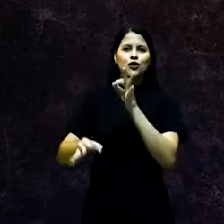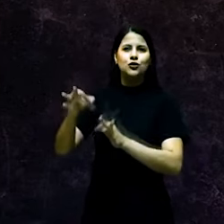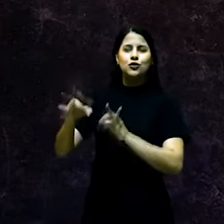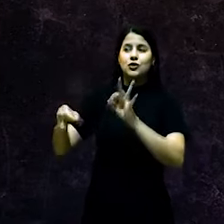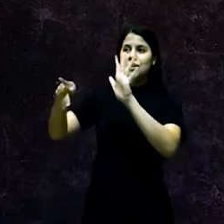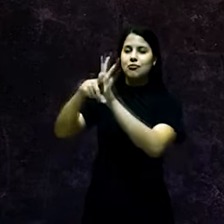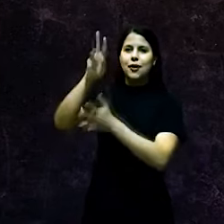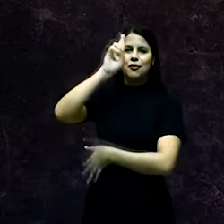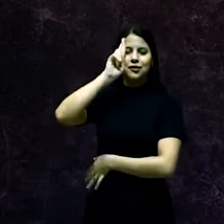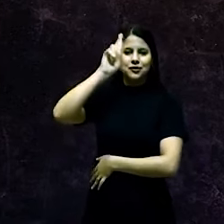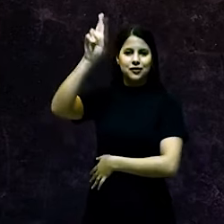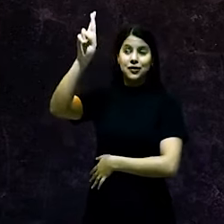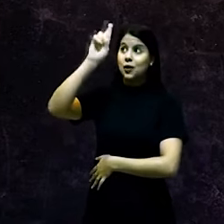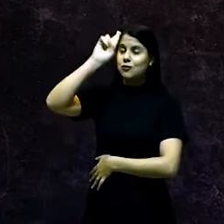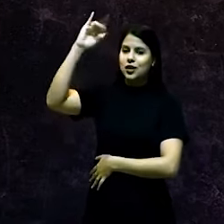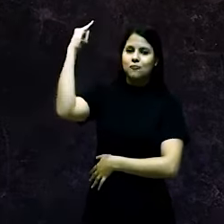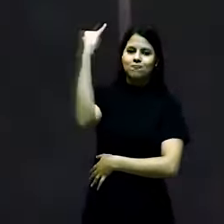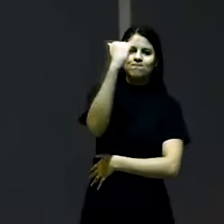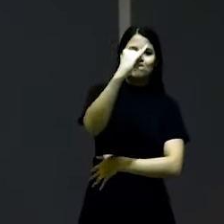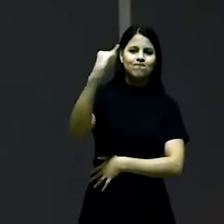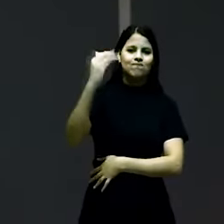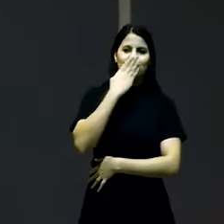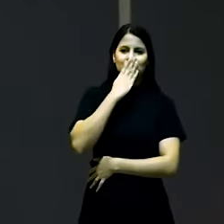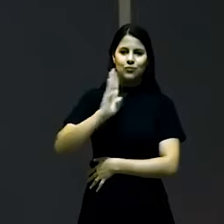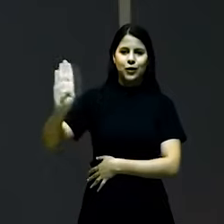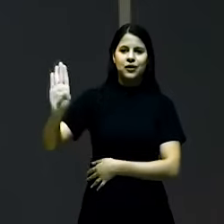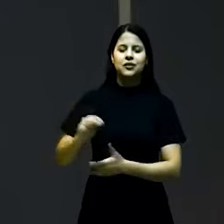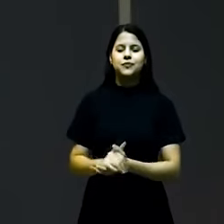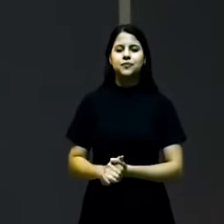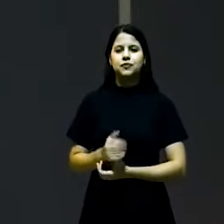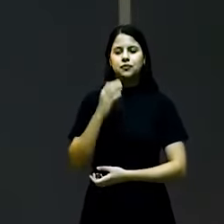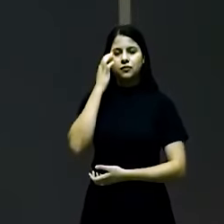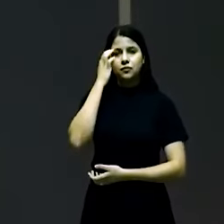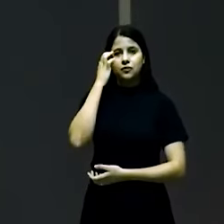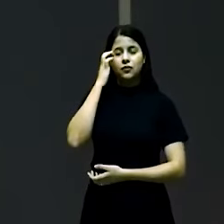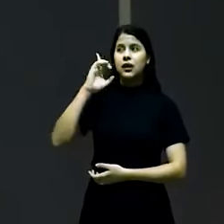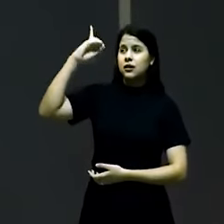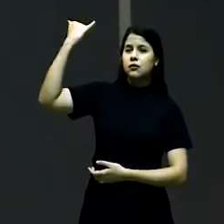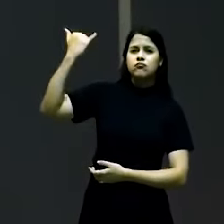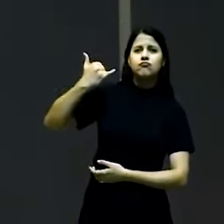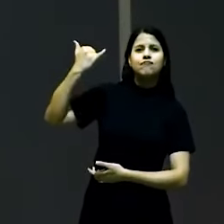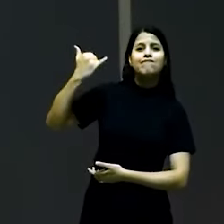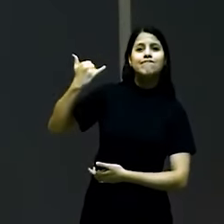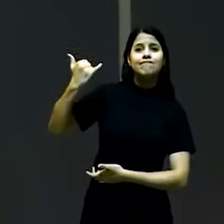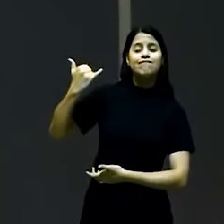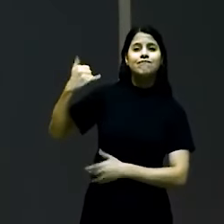mim, diz o Senhor. Esse é o texto que Deus colocou no meu